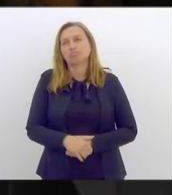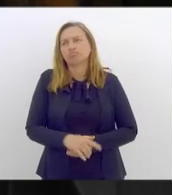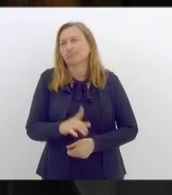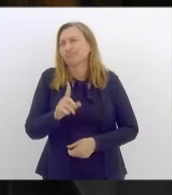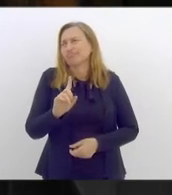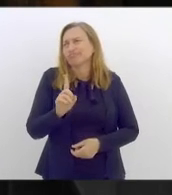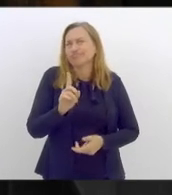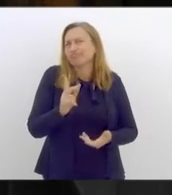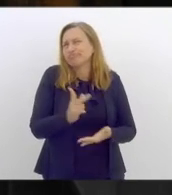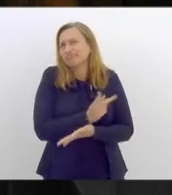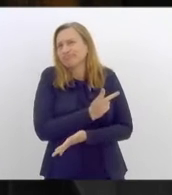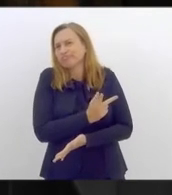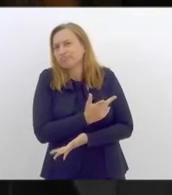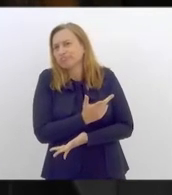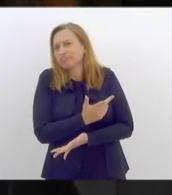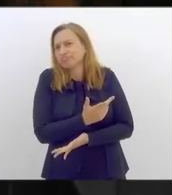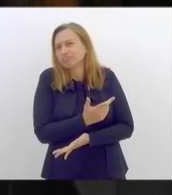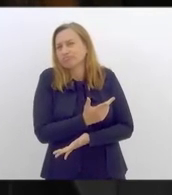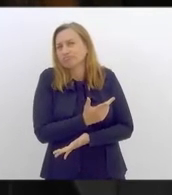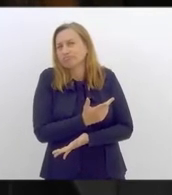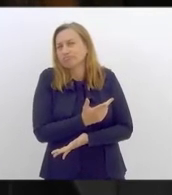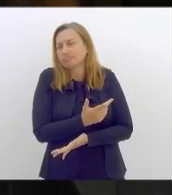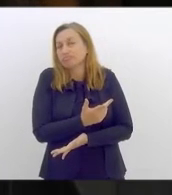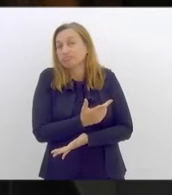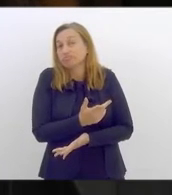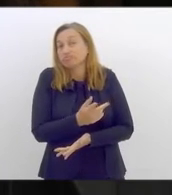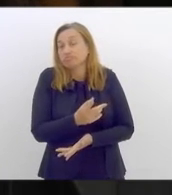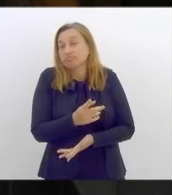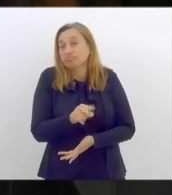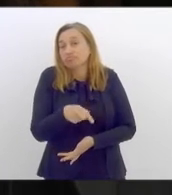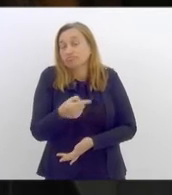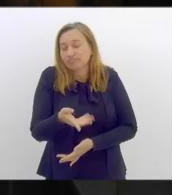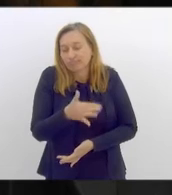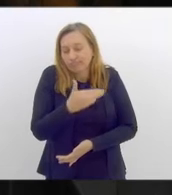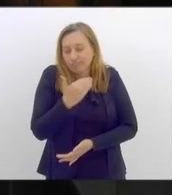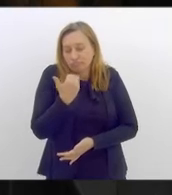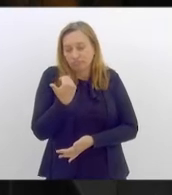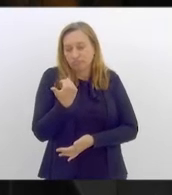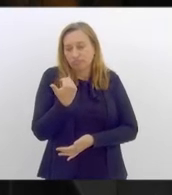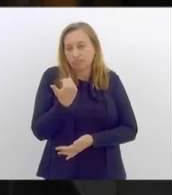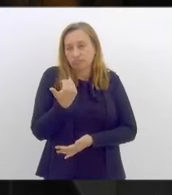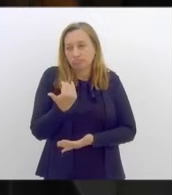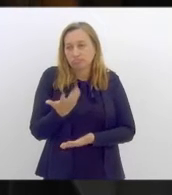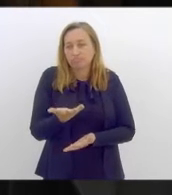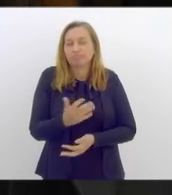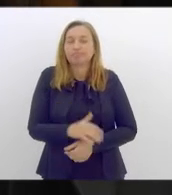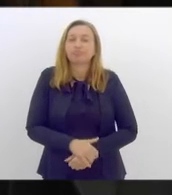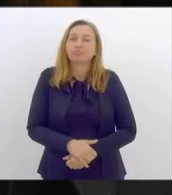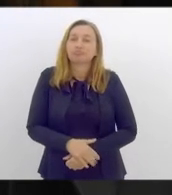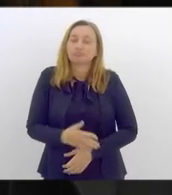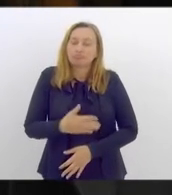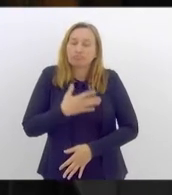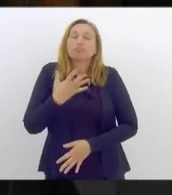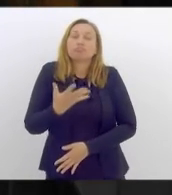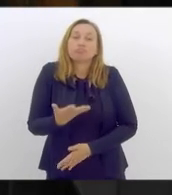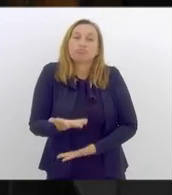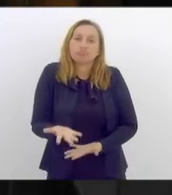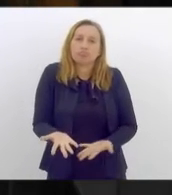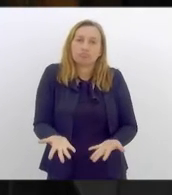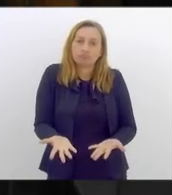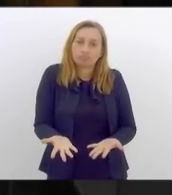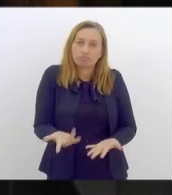acontece e levam as pessoas a morte me surpreendo